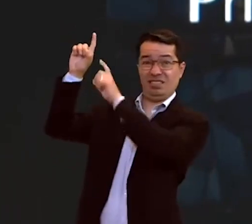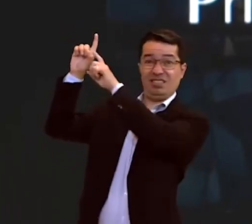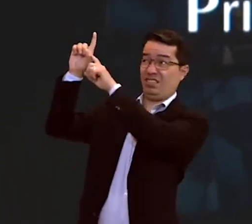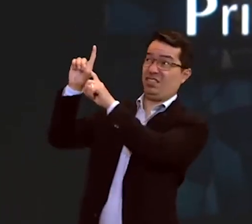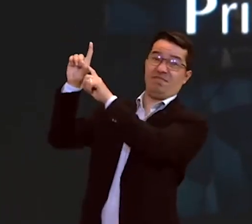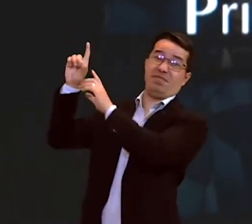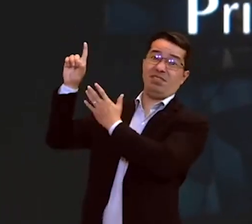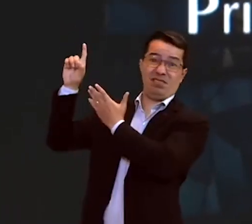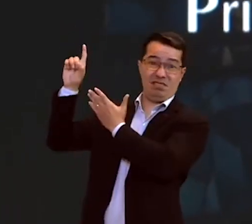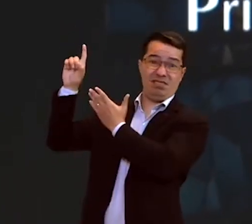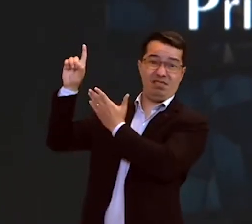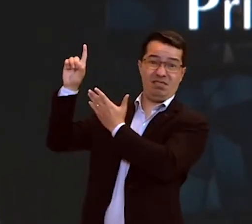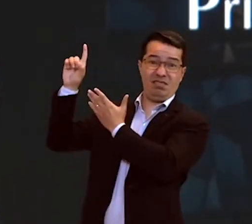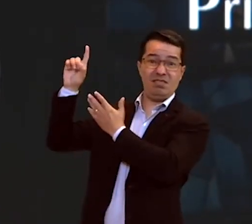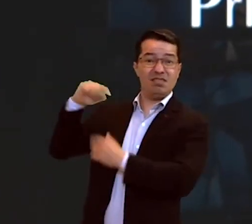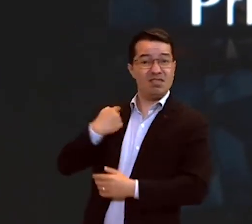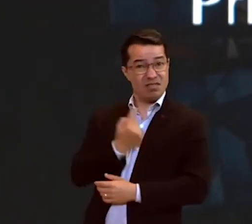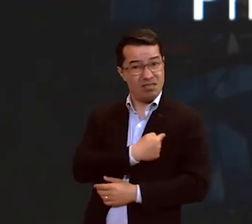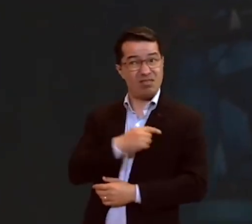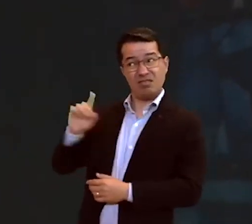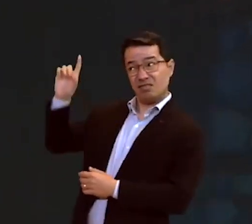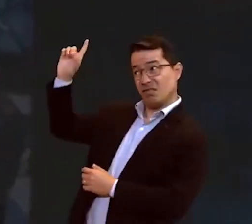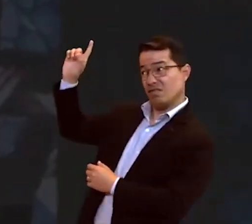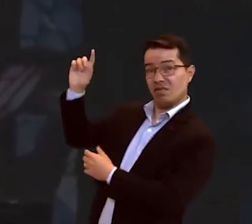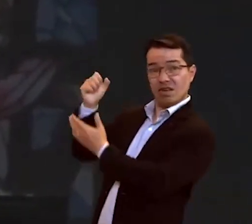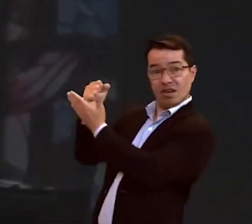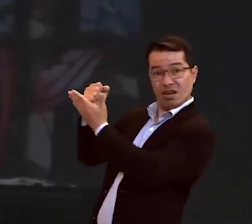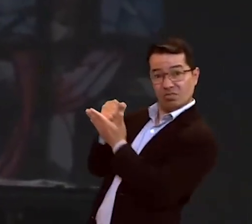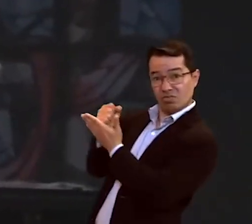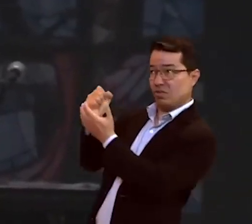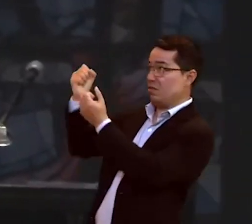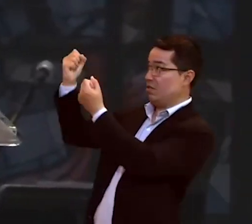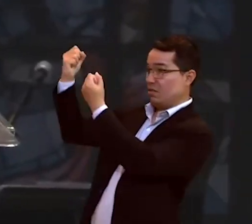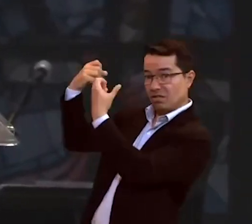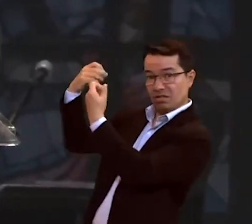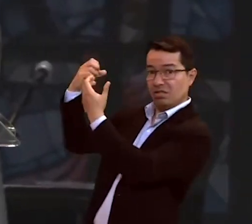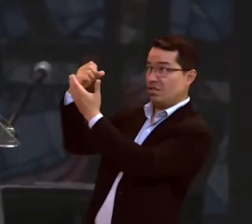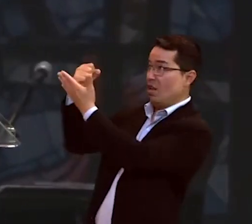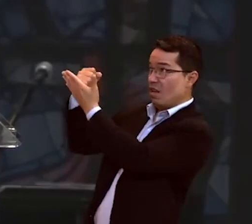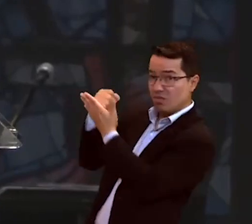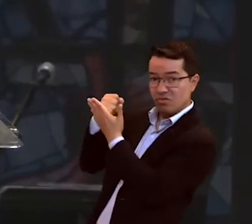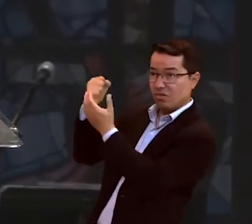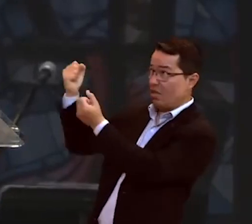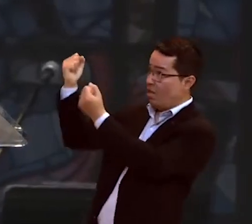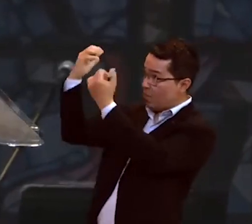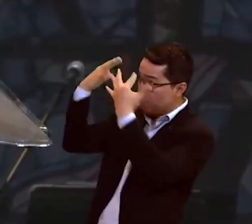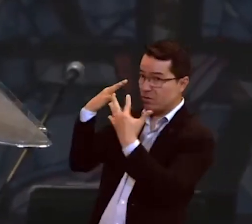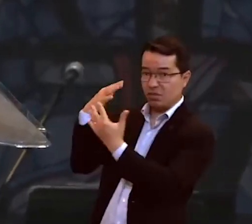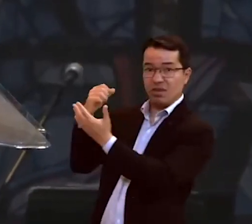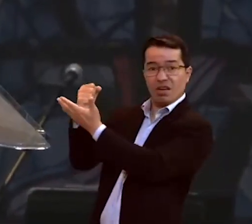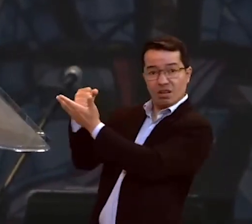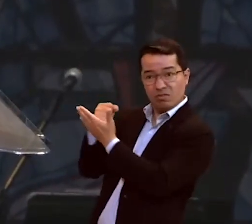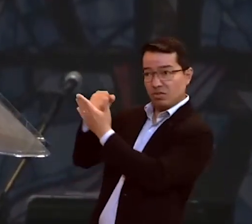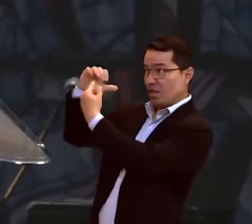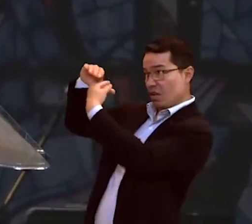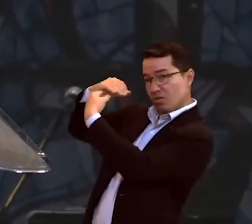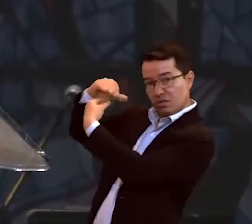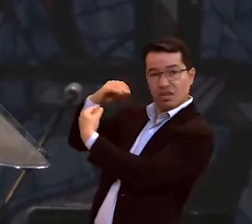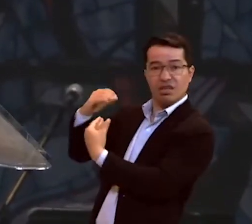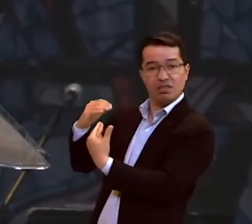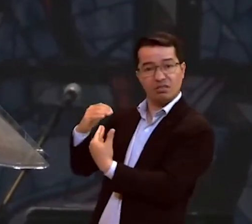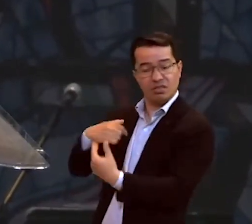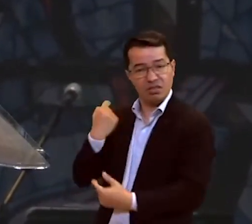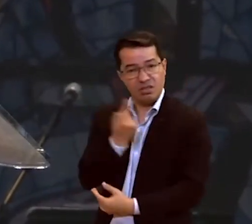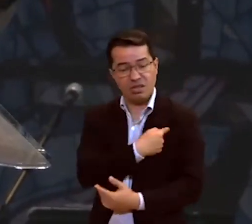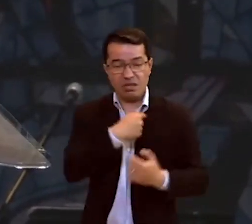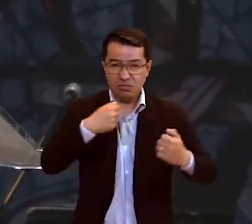vida, e isso é maravilhoso. Porque essas dificuldades, elas podem acontecer diante de todos